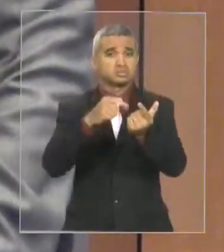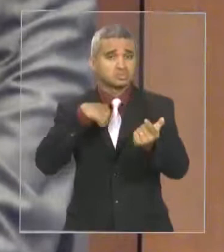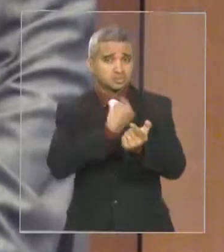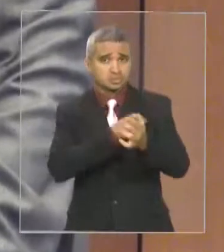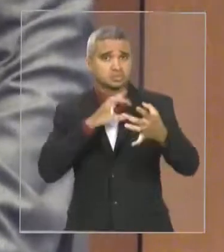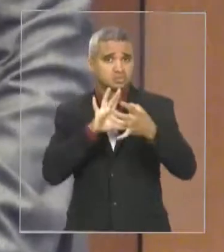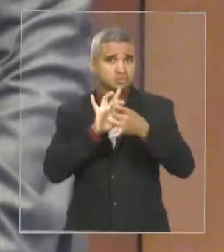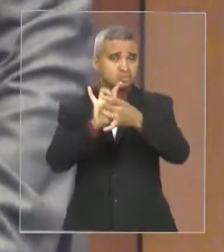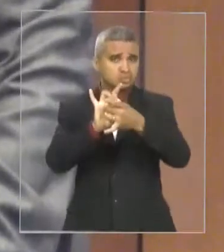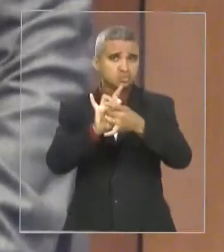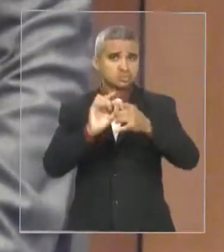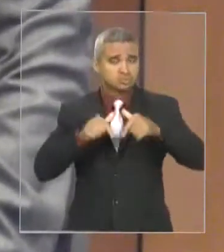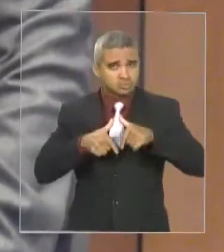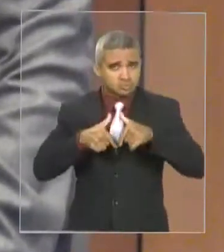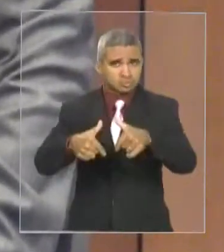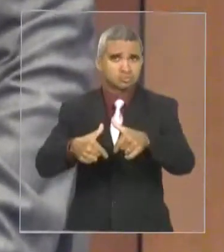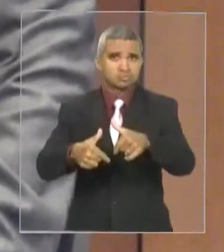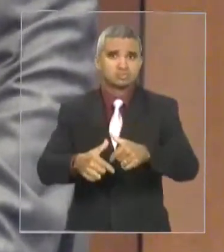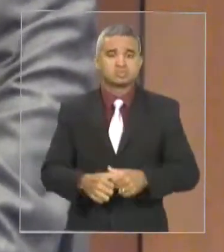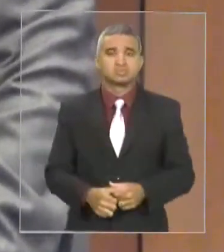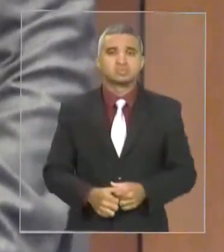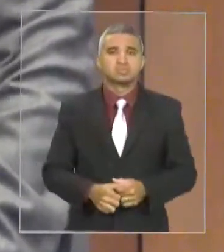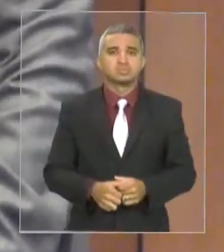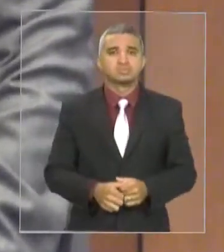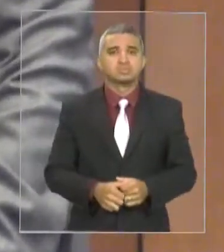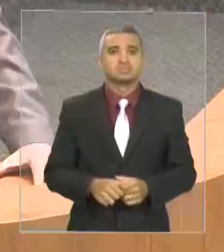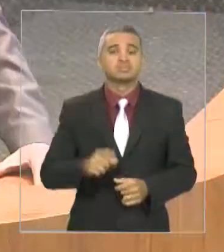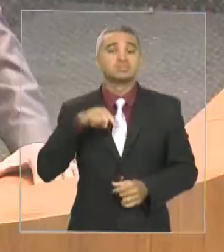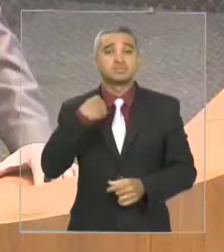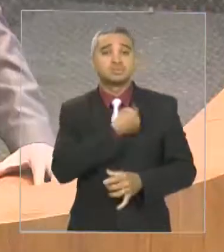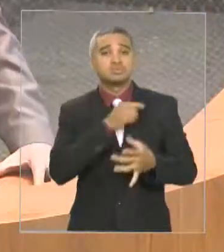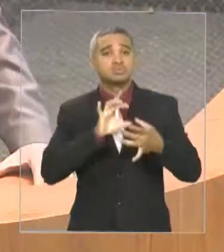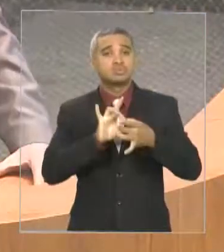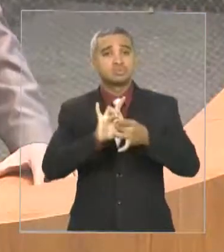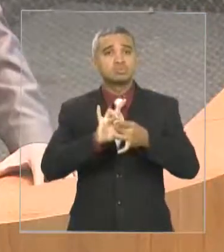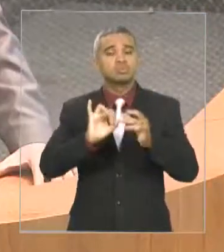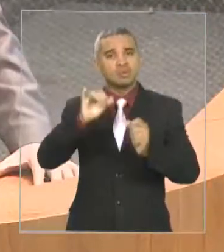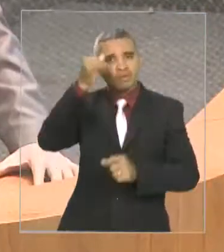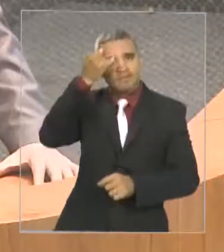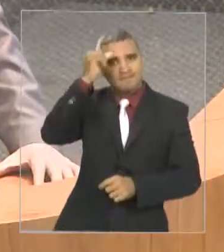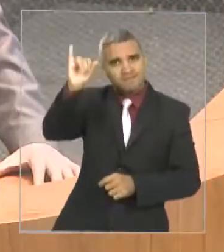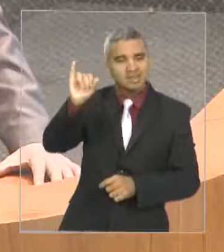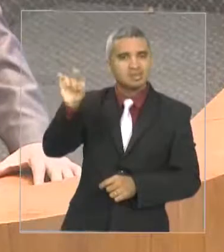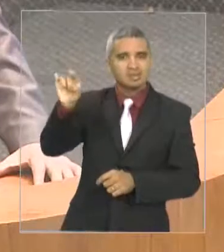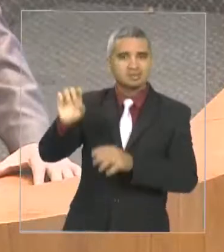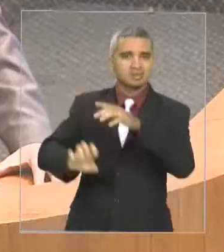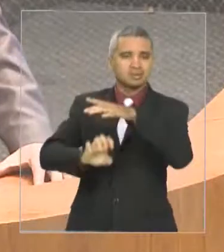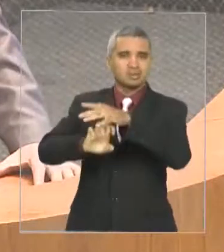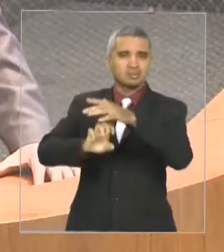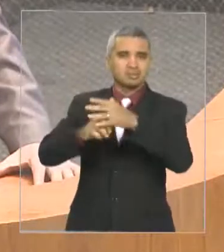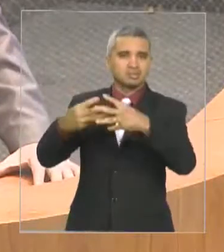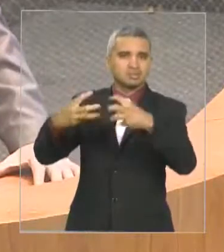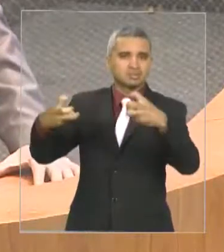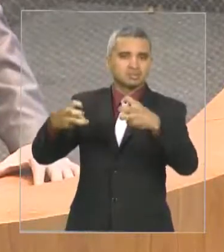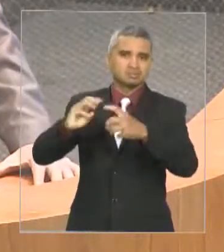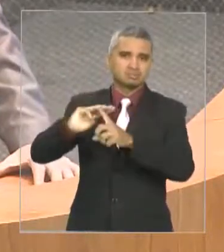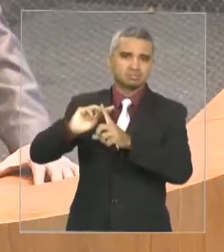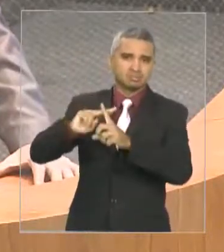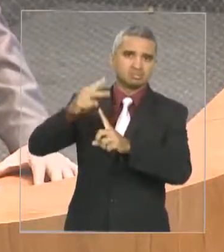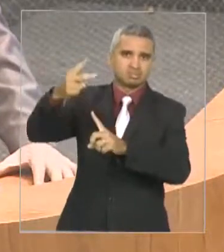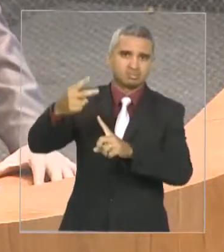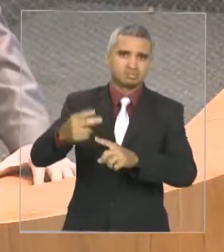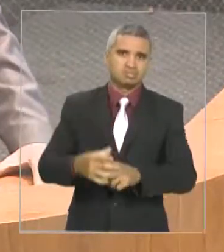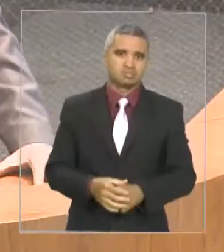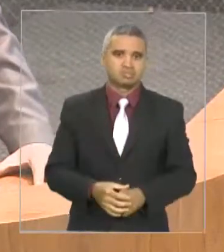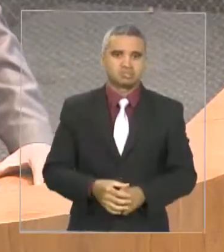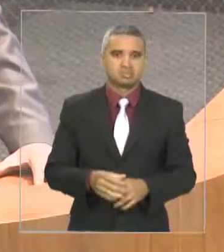unir seus esforços para que a gente possa evitar essa decisão trágica, ao meu ver, para a economia do